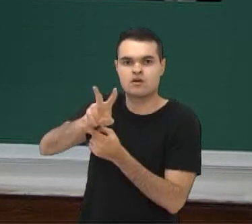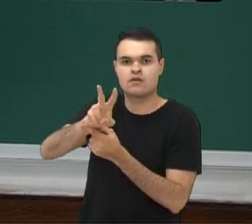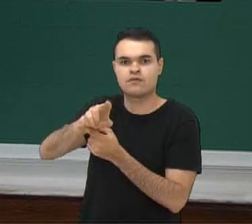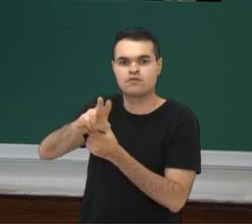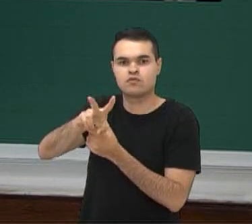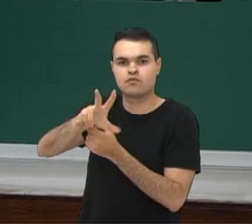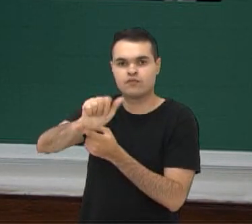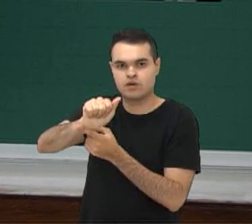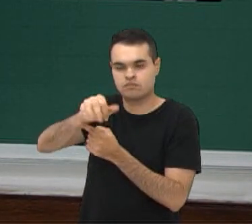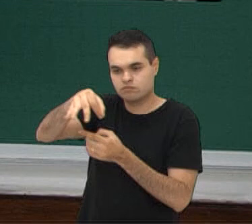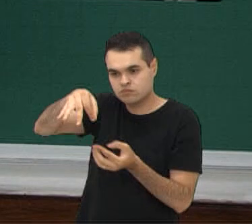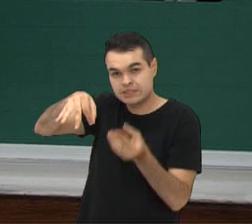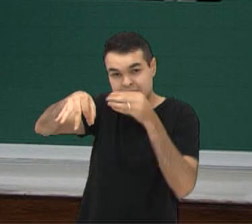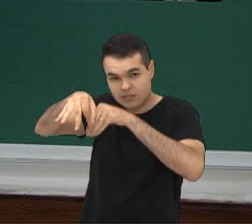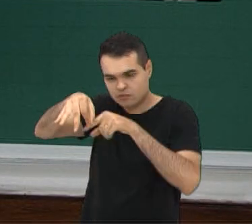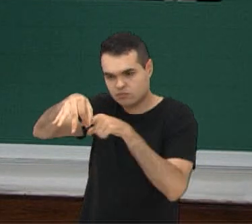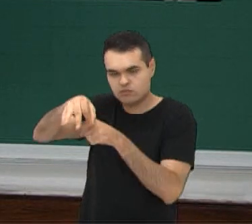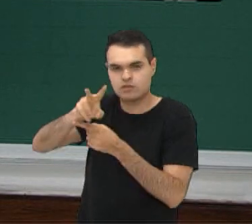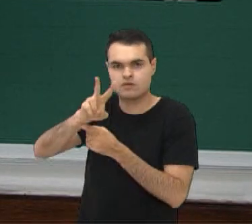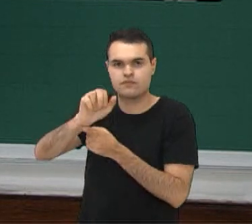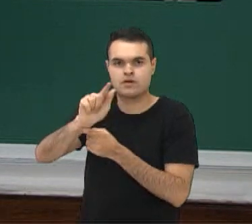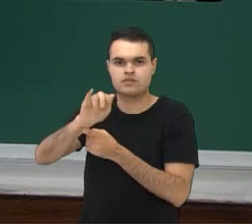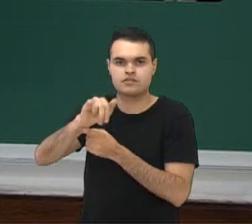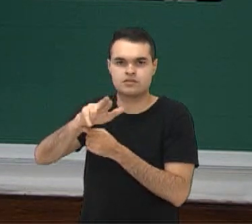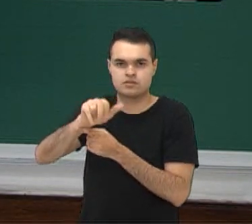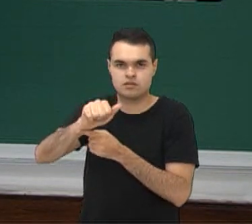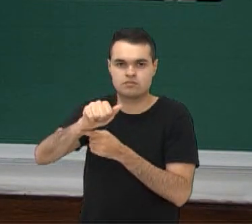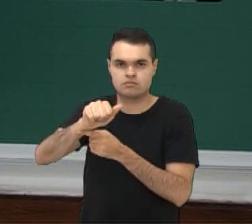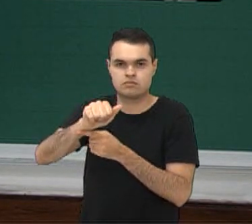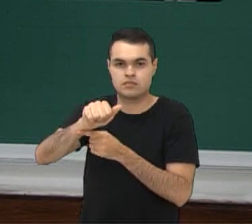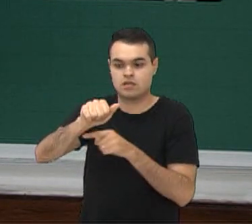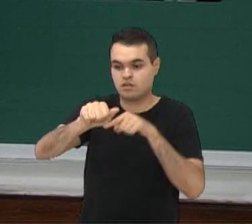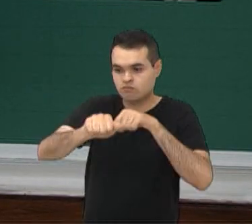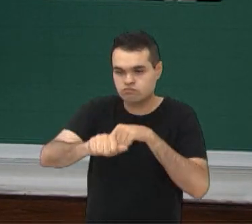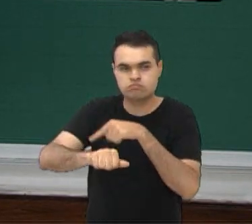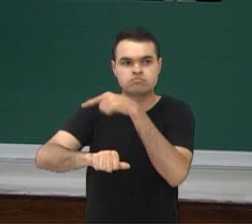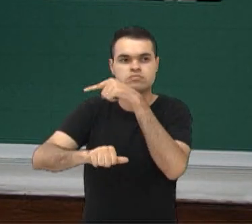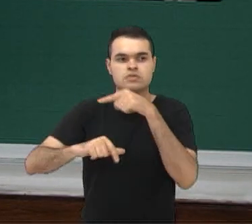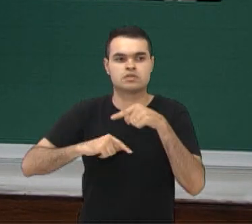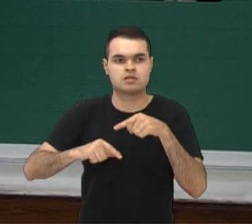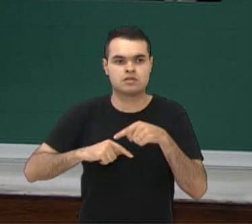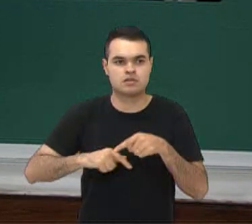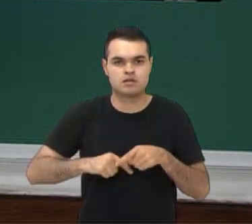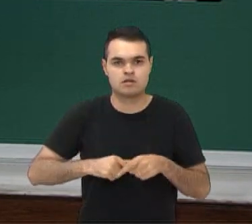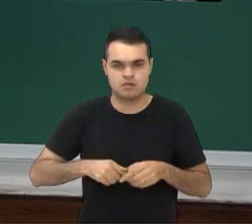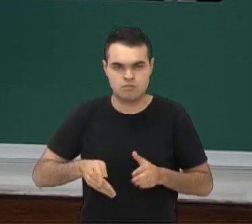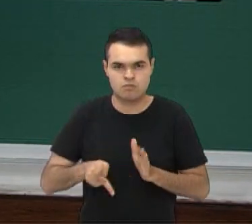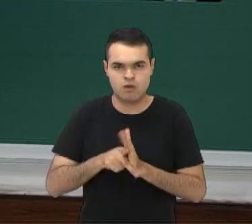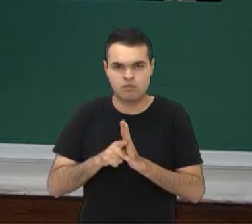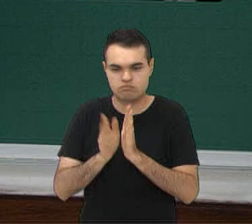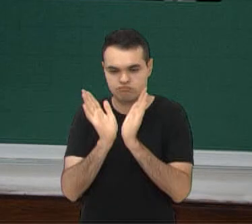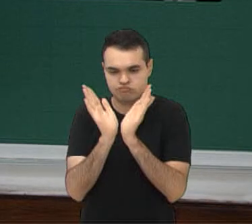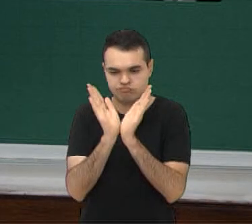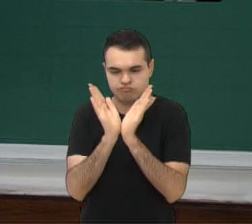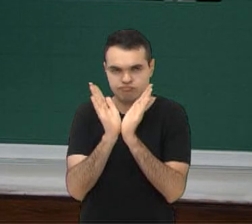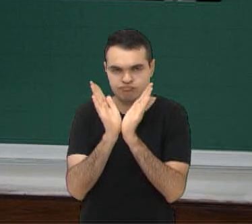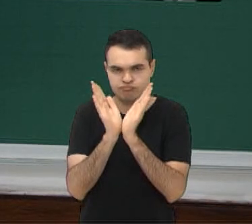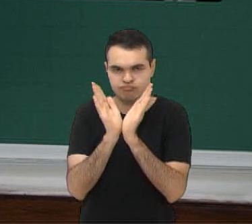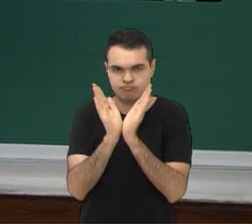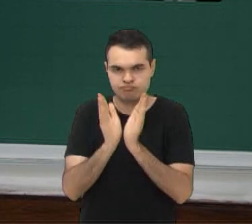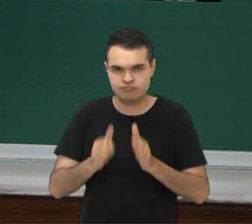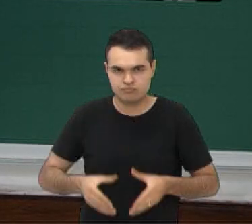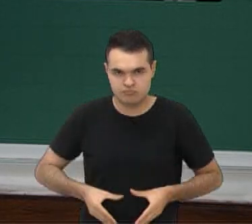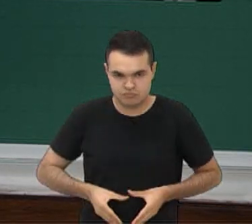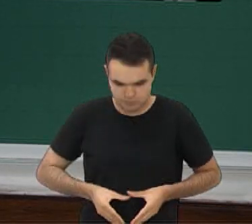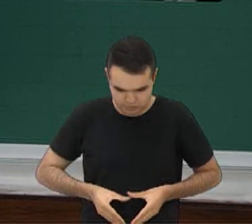comunicação chama-se vagina. E aqui nós vamos ter o útero, que ele é formado pelo endométrio, que é a parede uterina aqui. Tá?